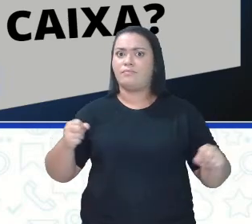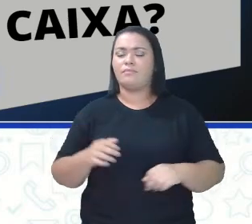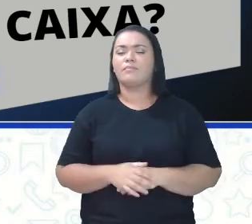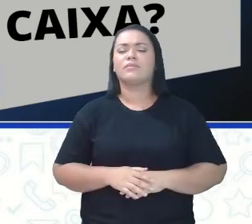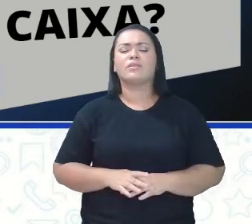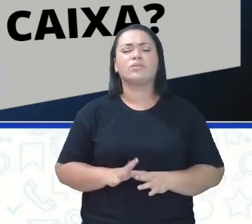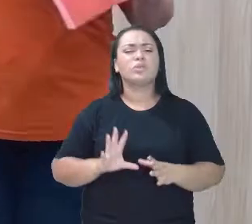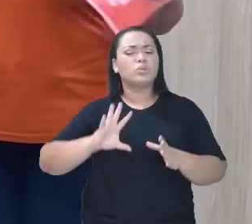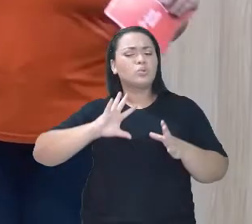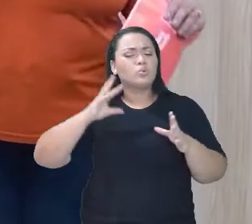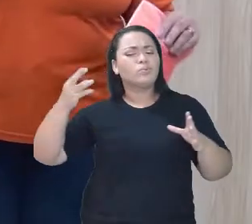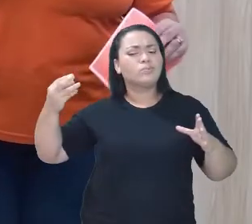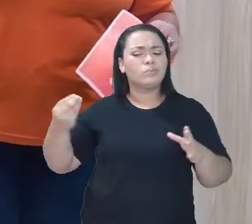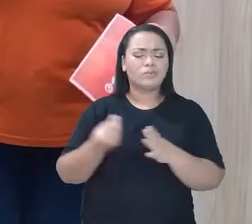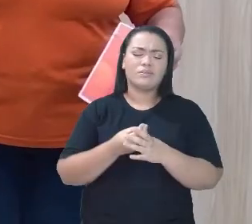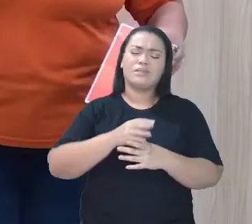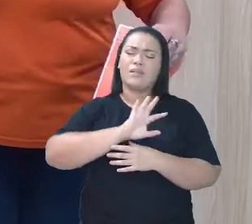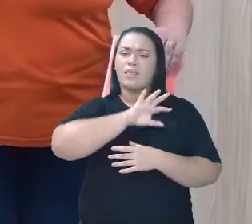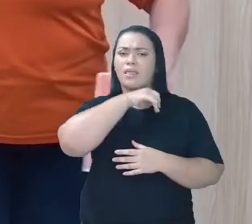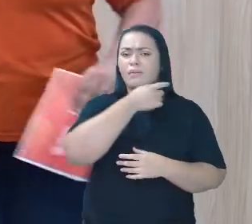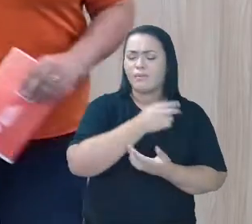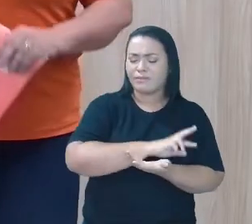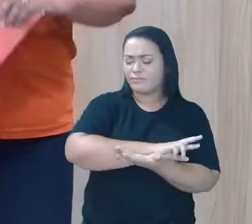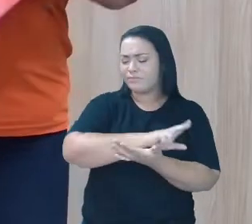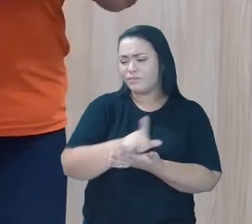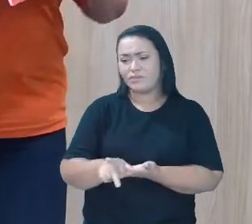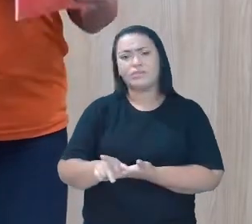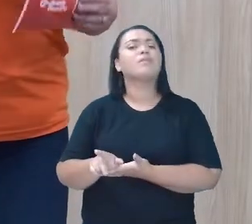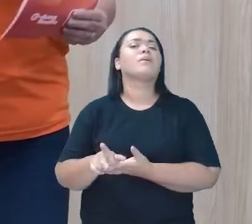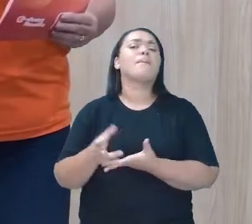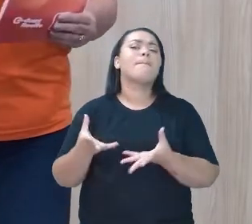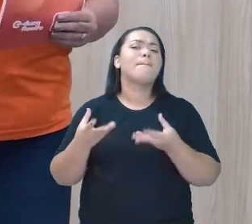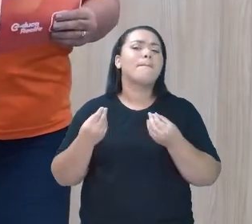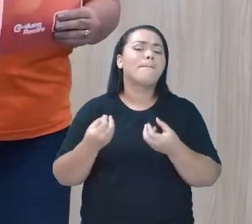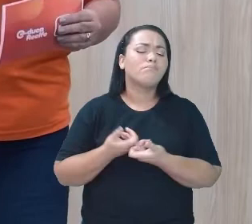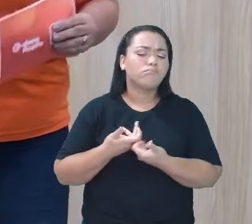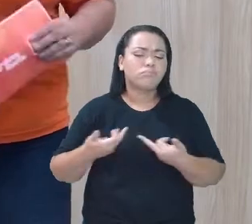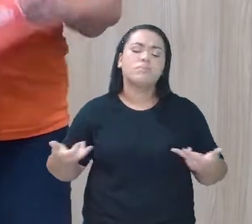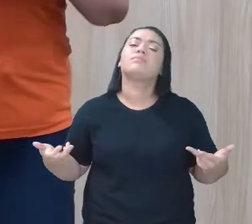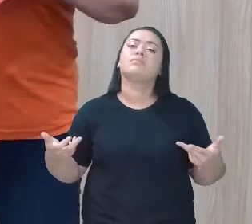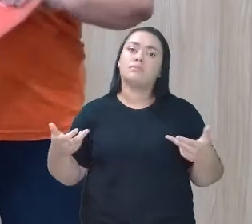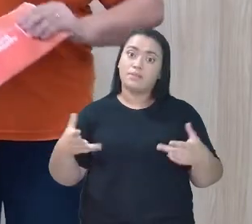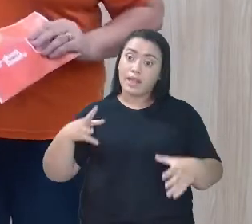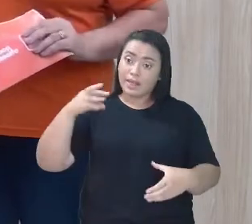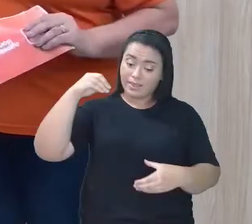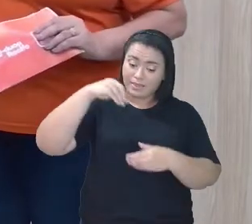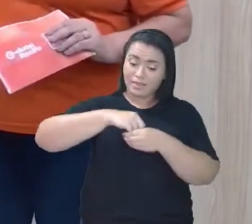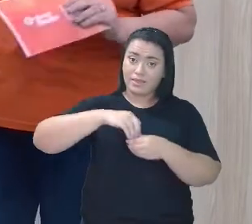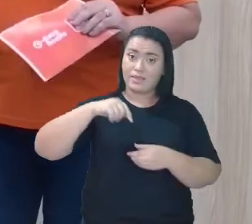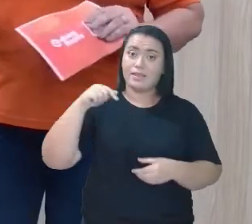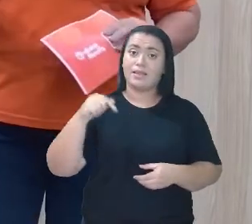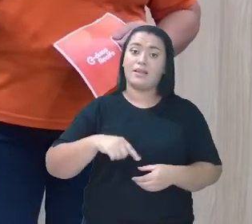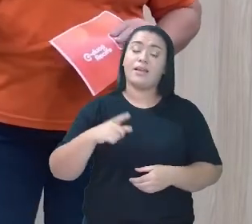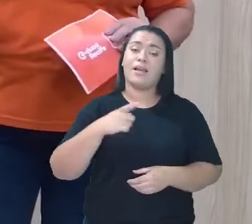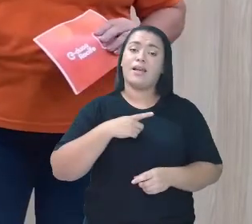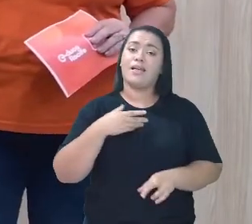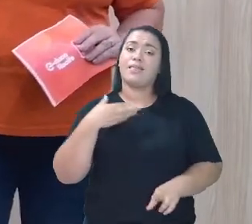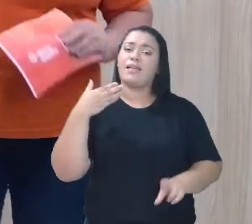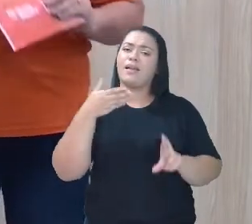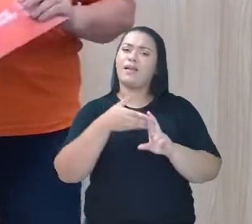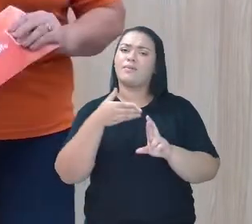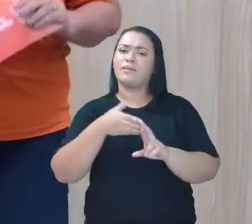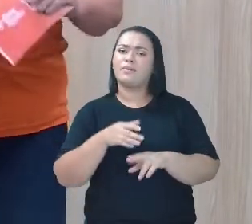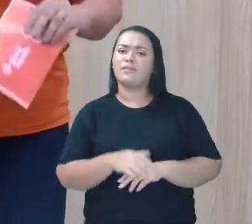que cabe todos os seres vivos dentro, que cabe muita coisa dentro dessa